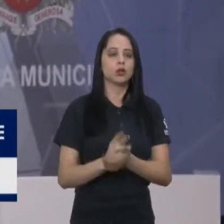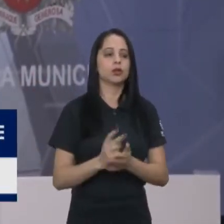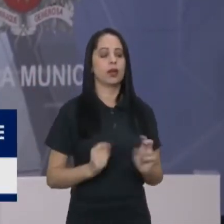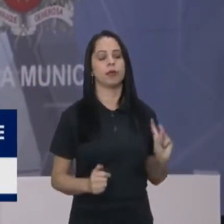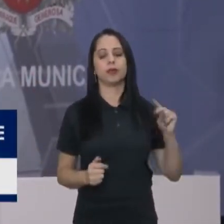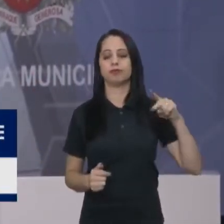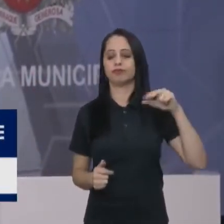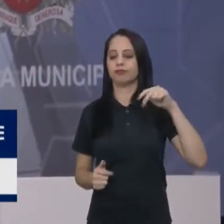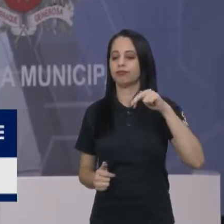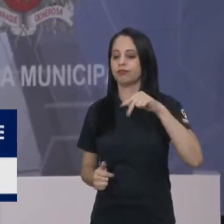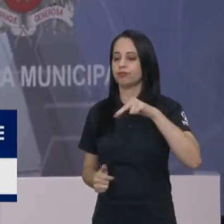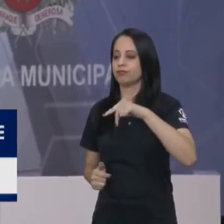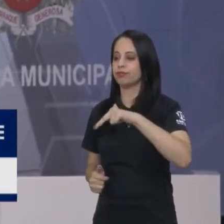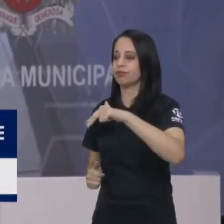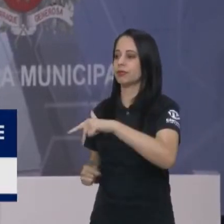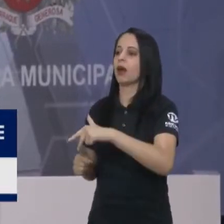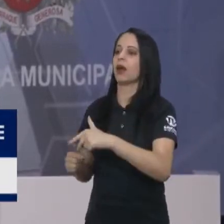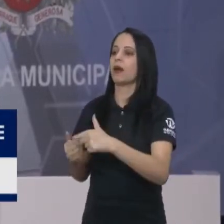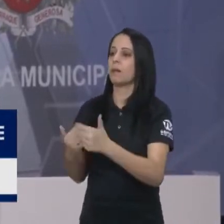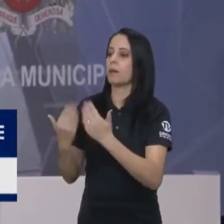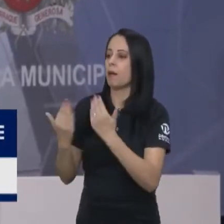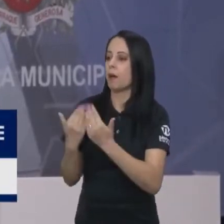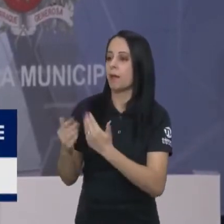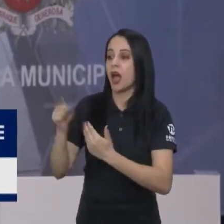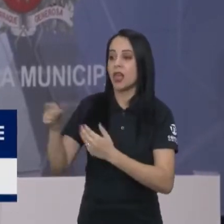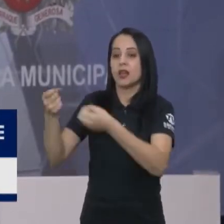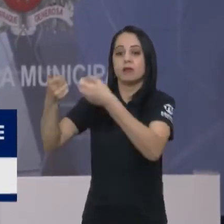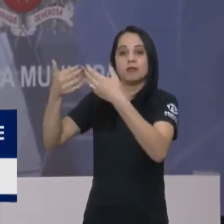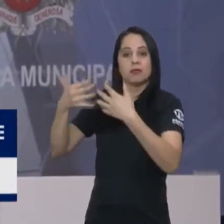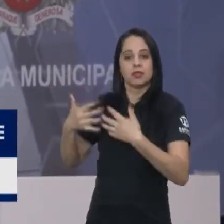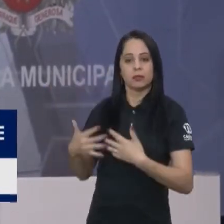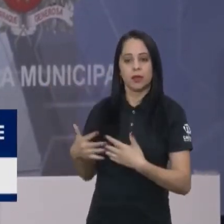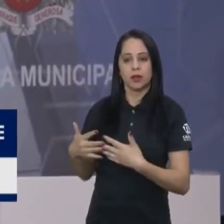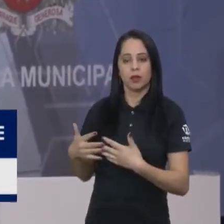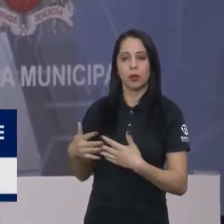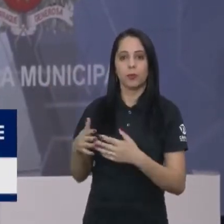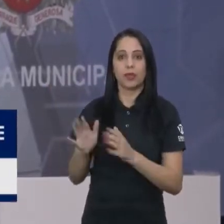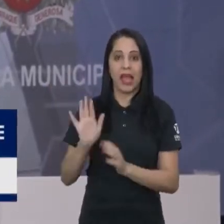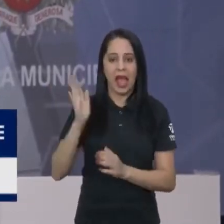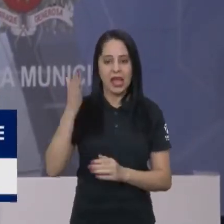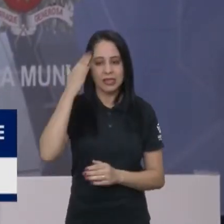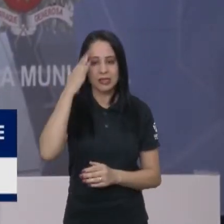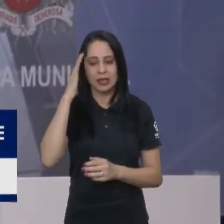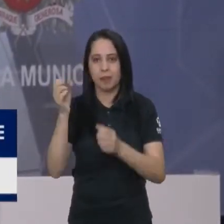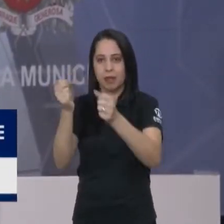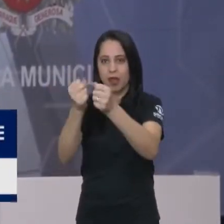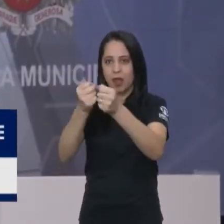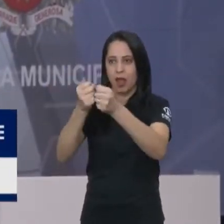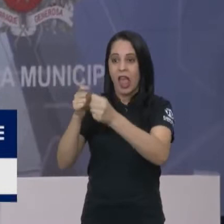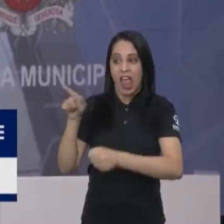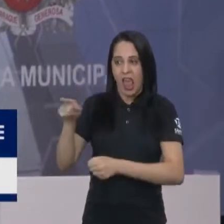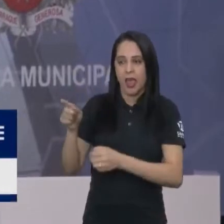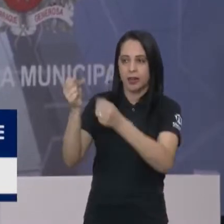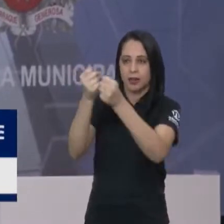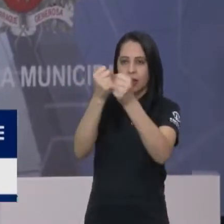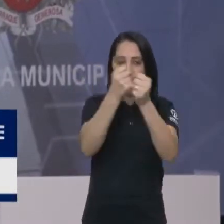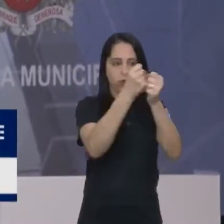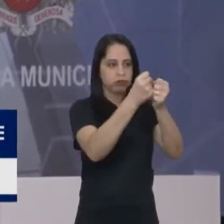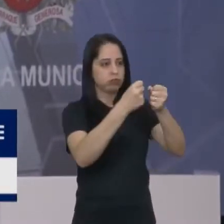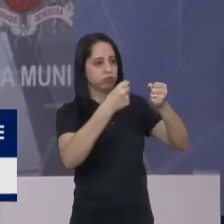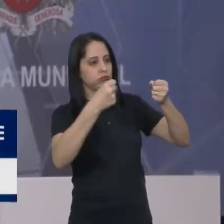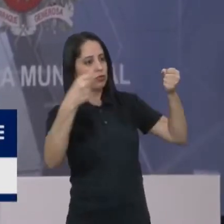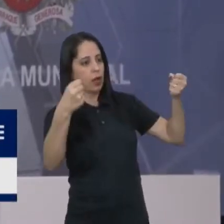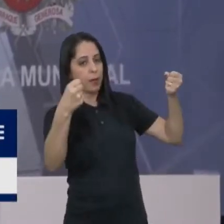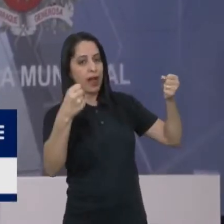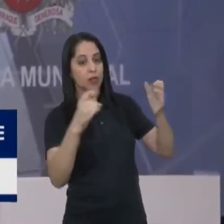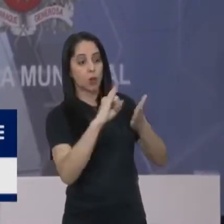esqueço, né? Ele foi me explicado um parecer dele, ele abriu o armário dele, né? ele guardava todos os pareceres